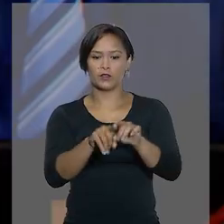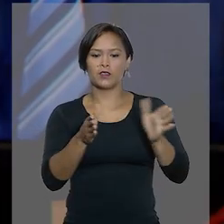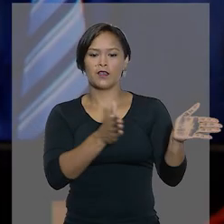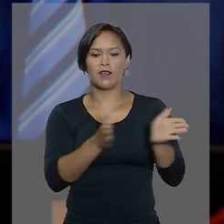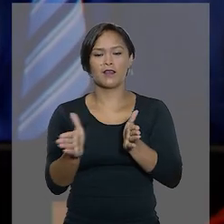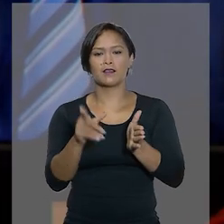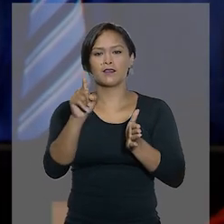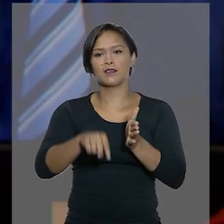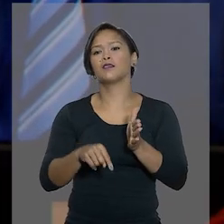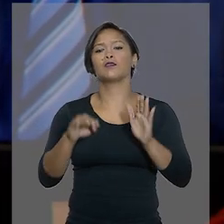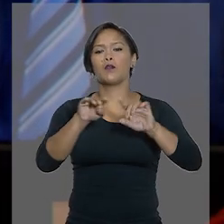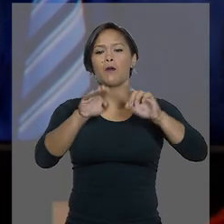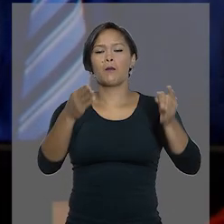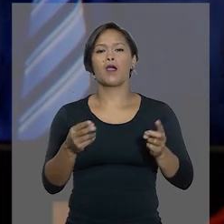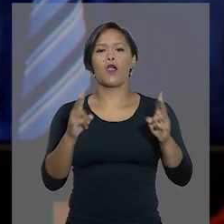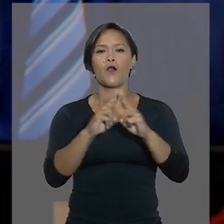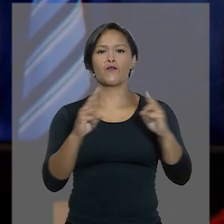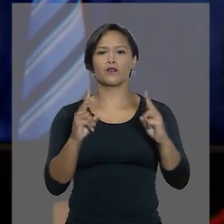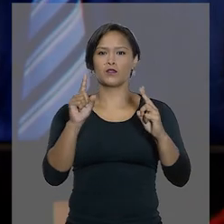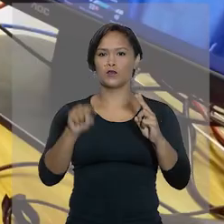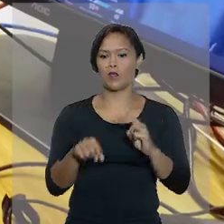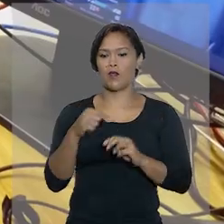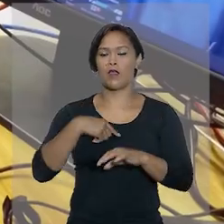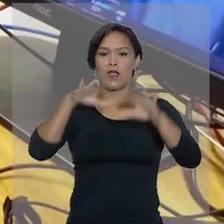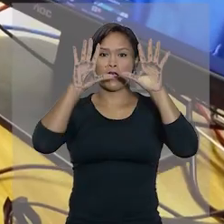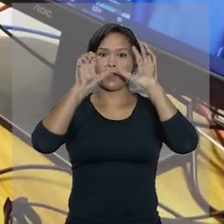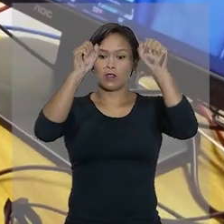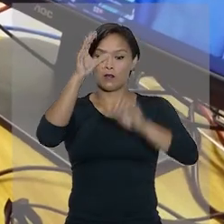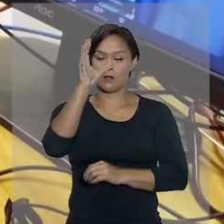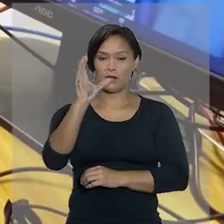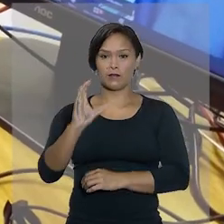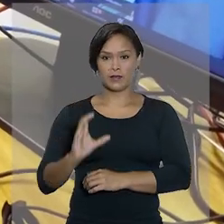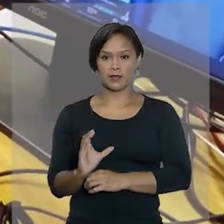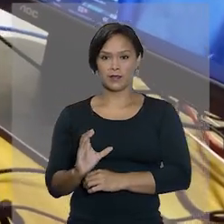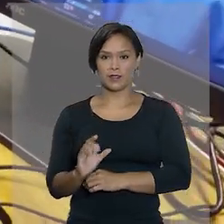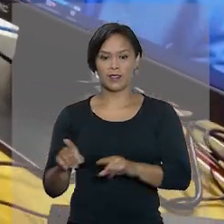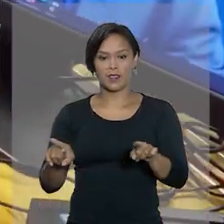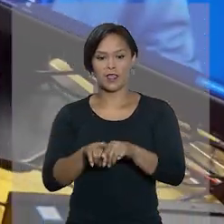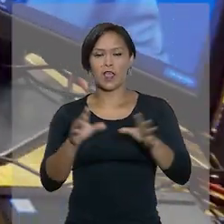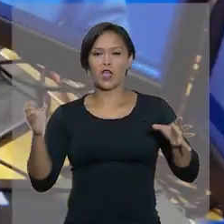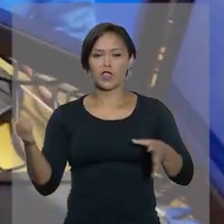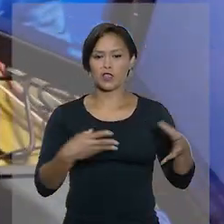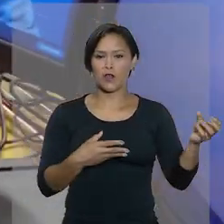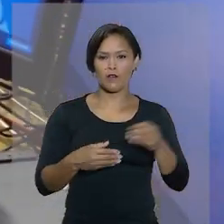acesse o serviço do Balcão Virtual. É o Tribunal da Cidadania,